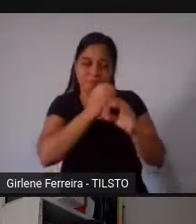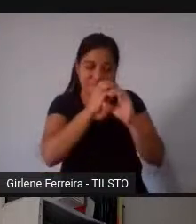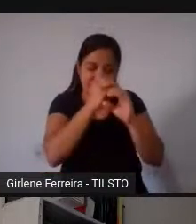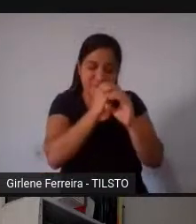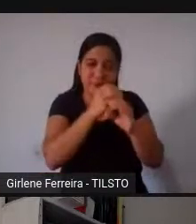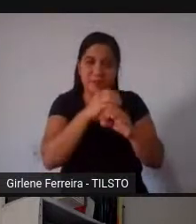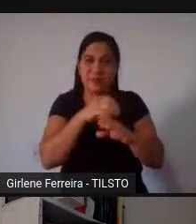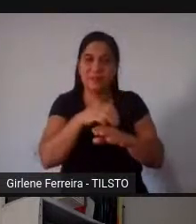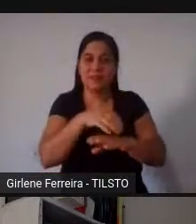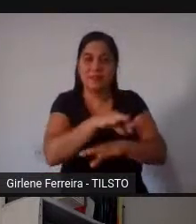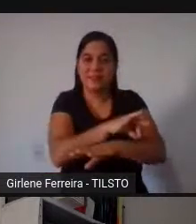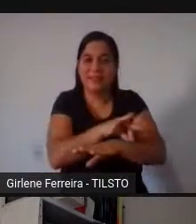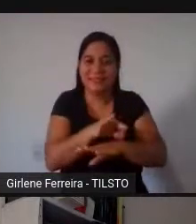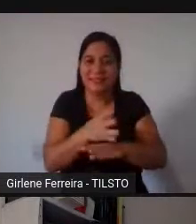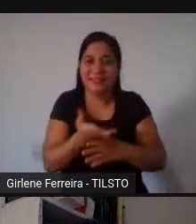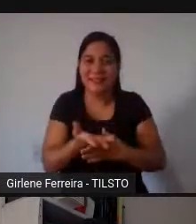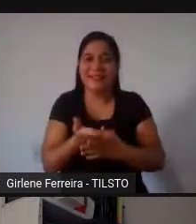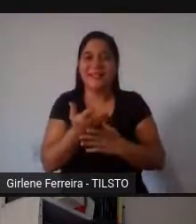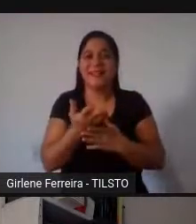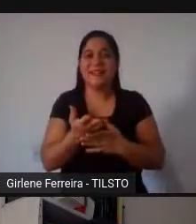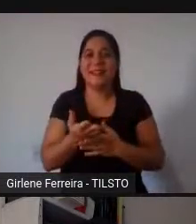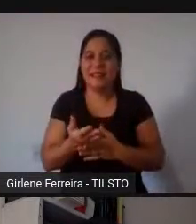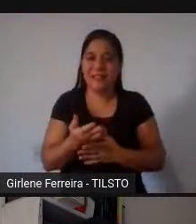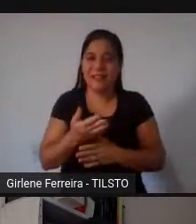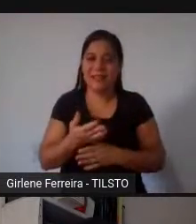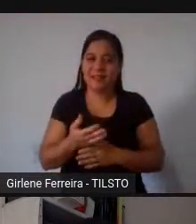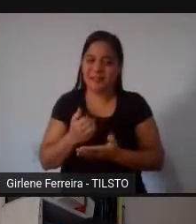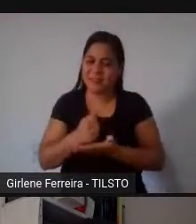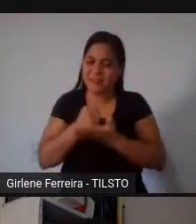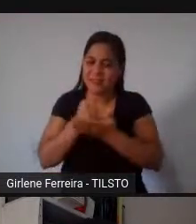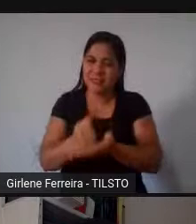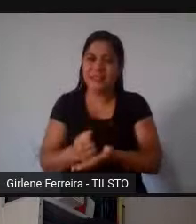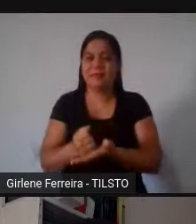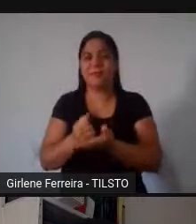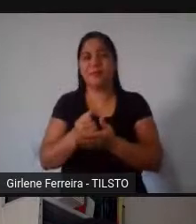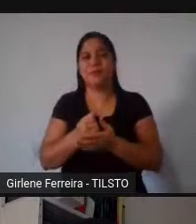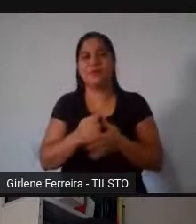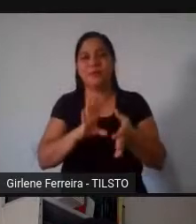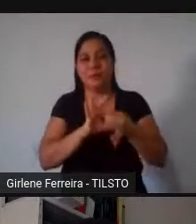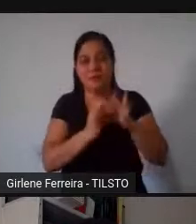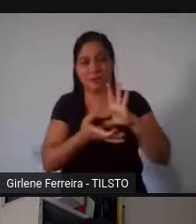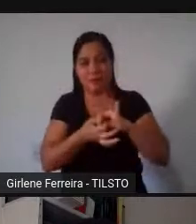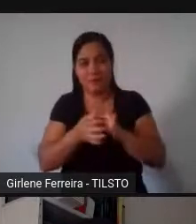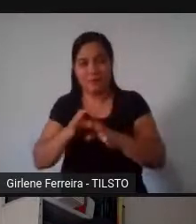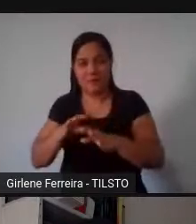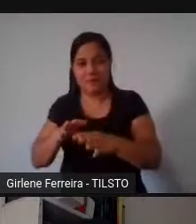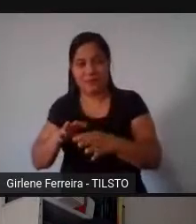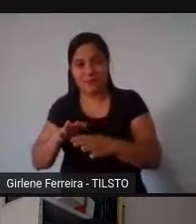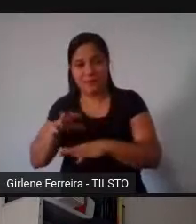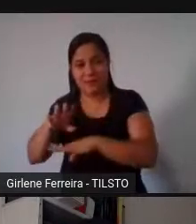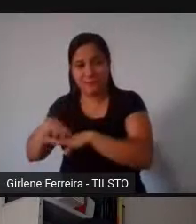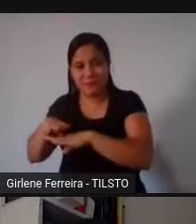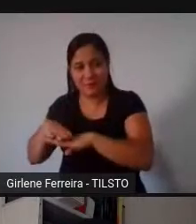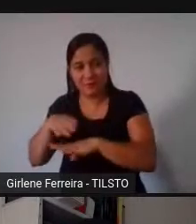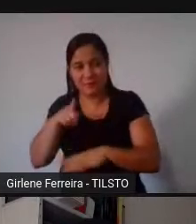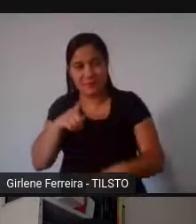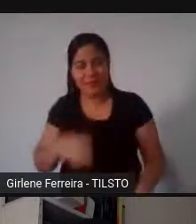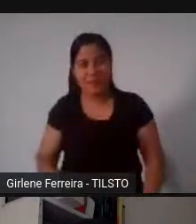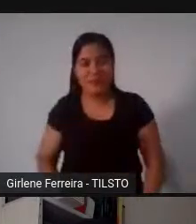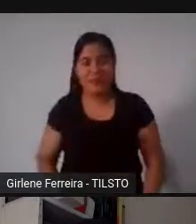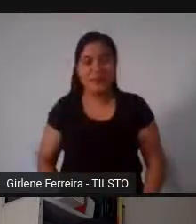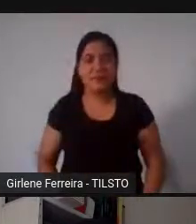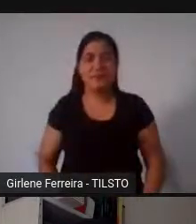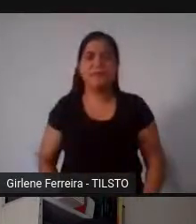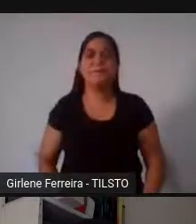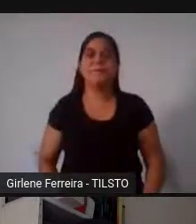matemática, participando dos eventos da matemática e colaborando, e ela, como a Nádia